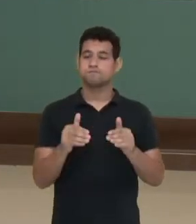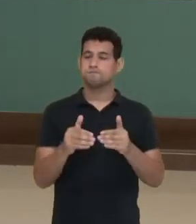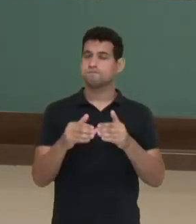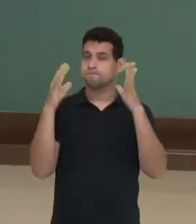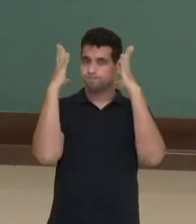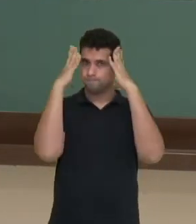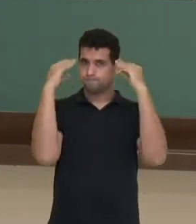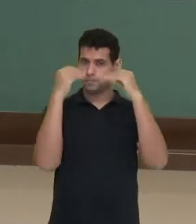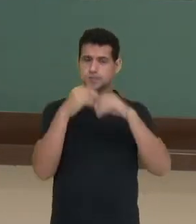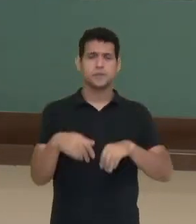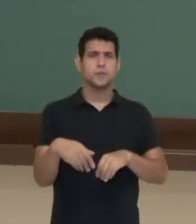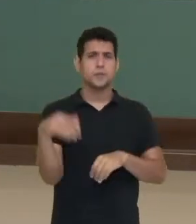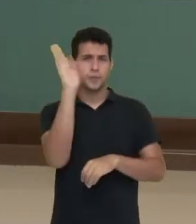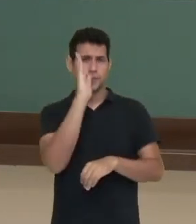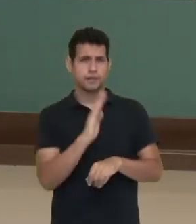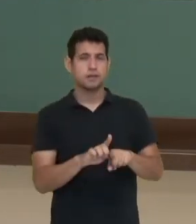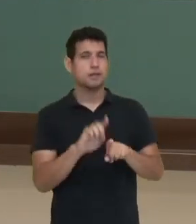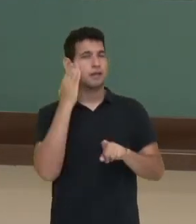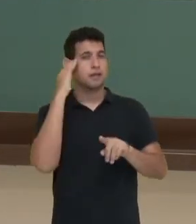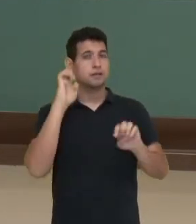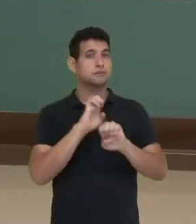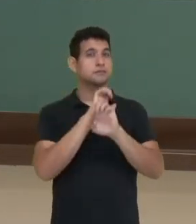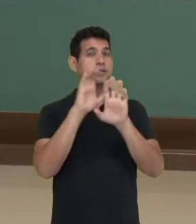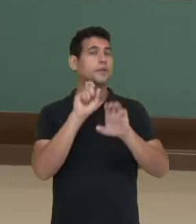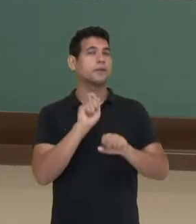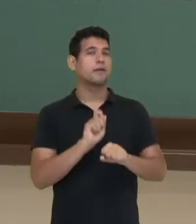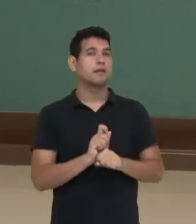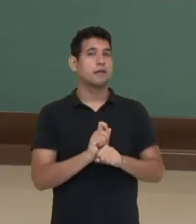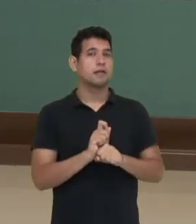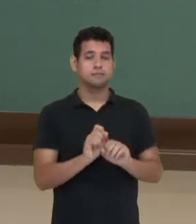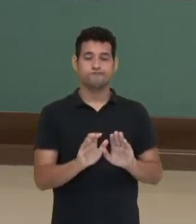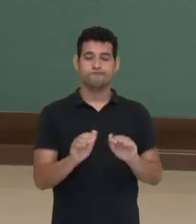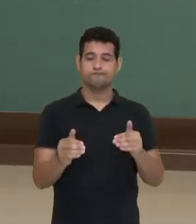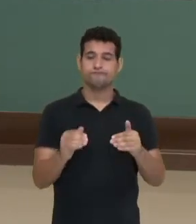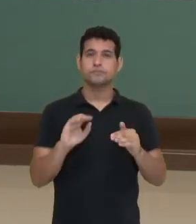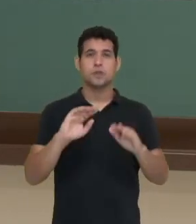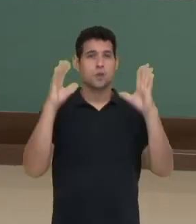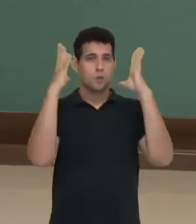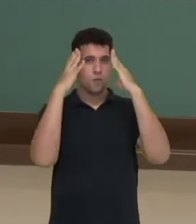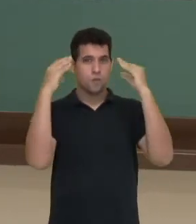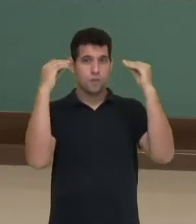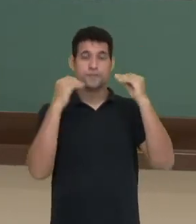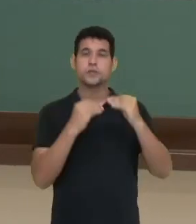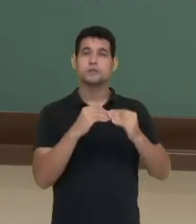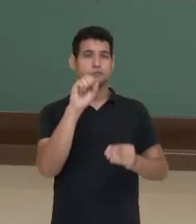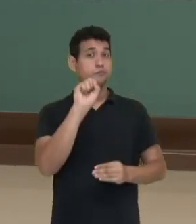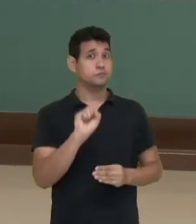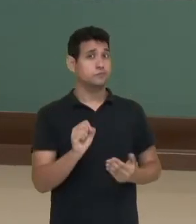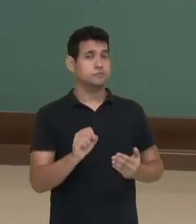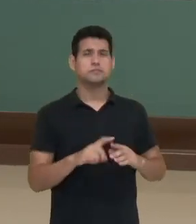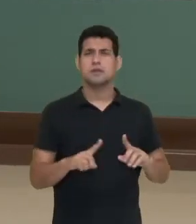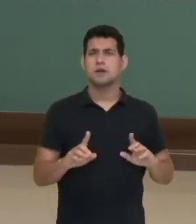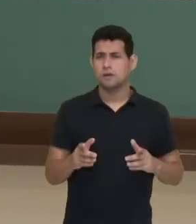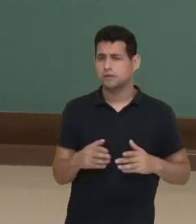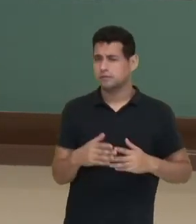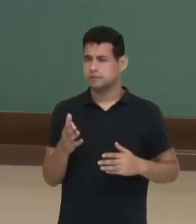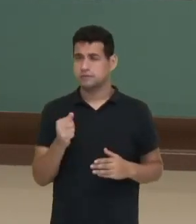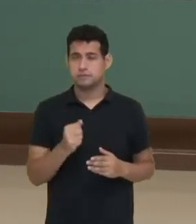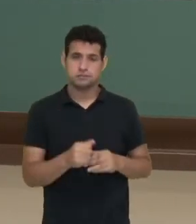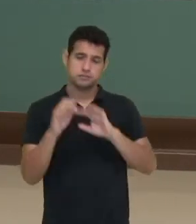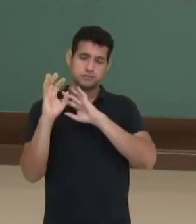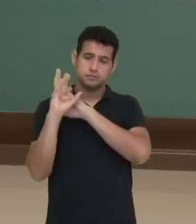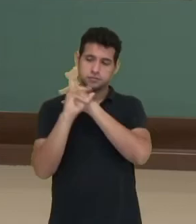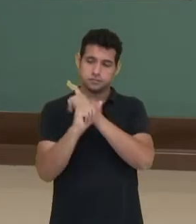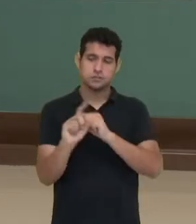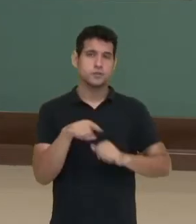Brasil. Compreender também a atuação dos holandeses no Atlântico Sul. Então vamos lá, retomando